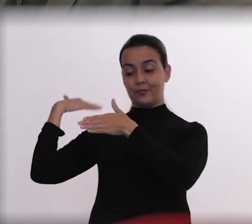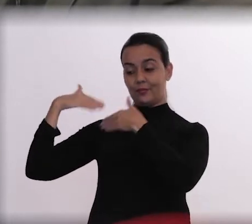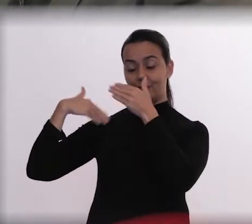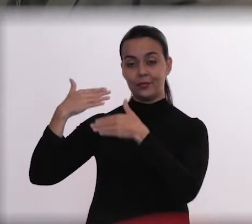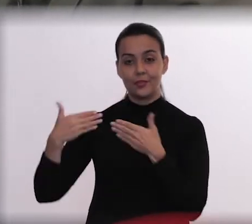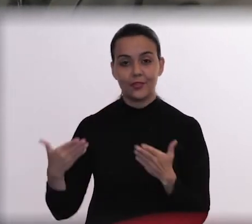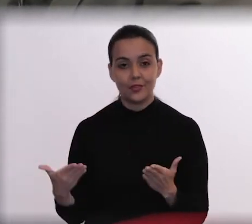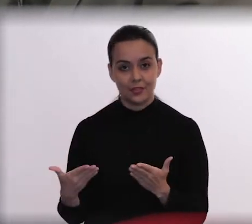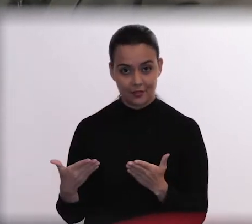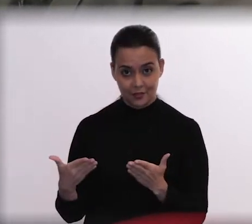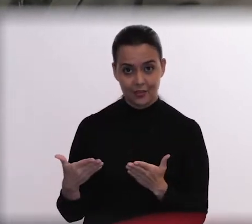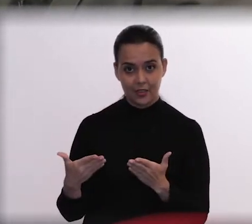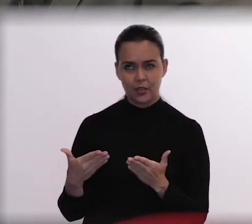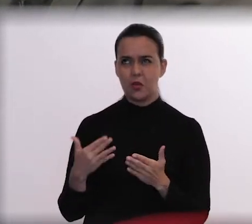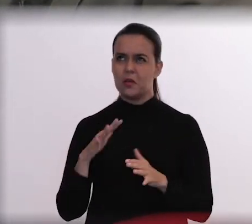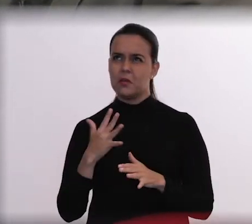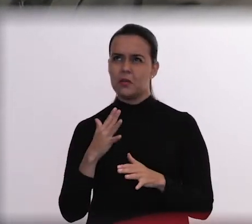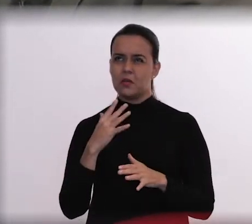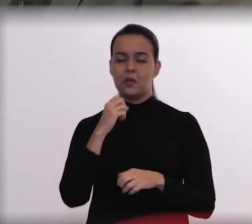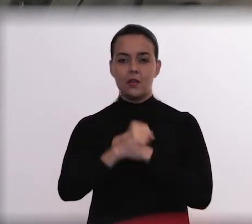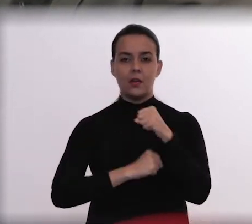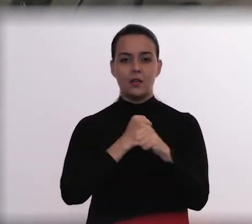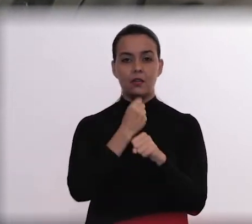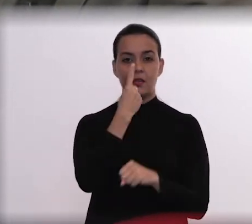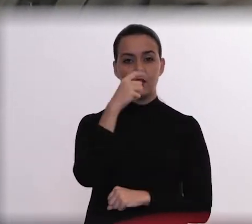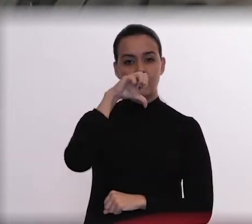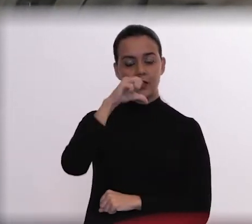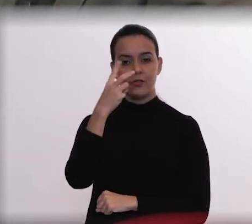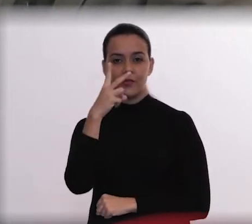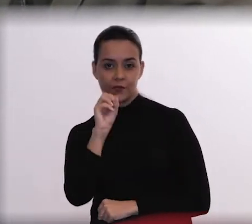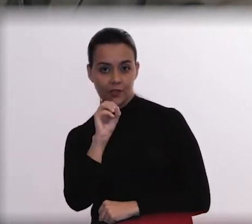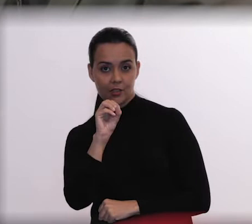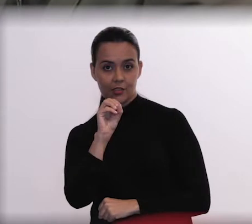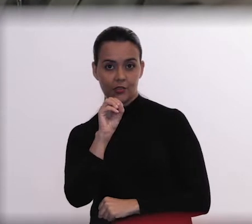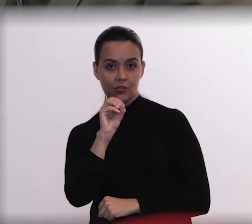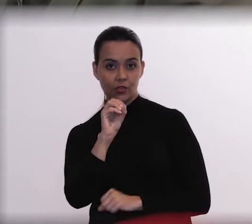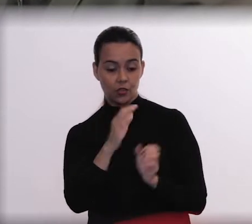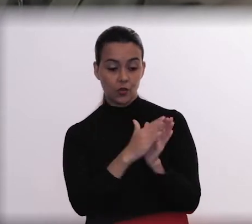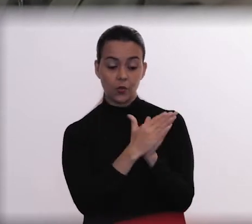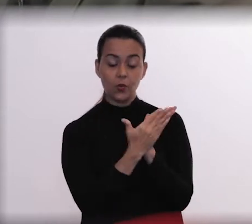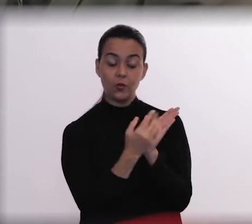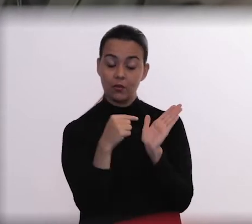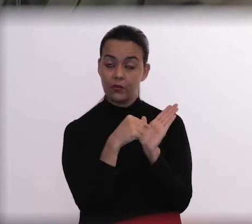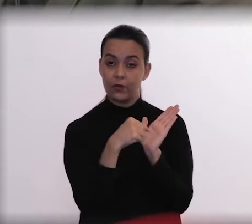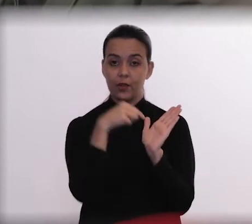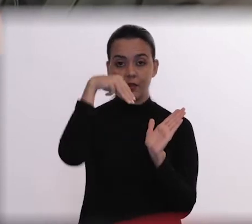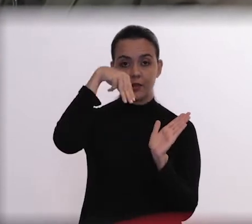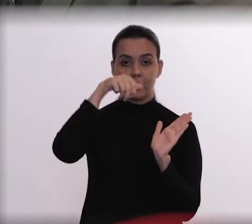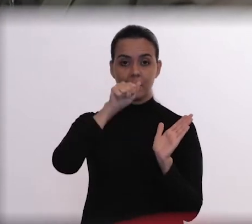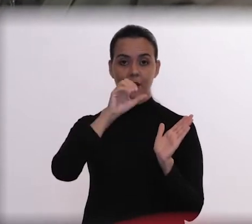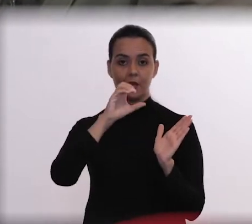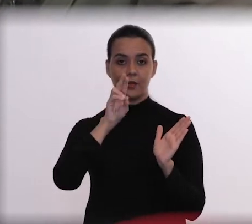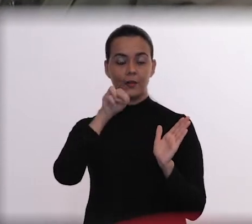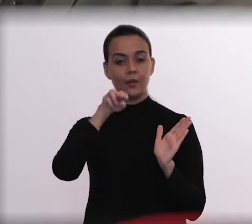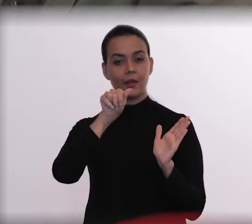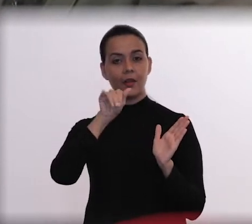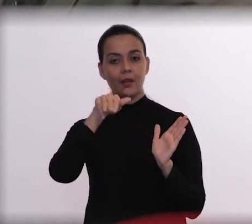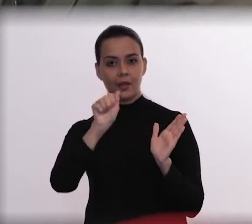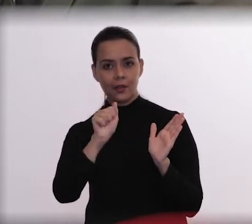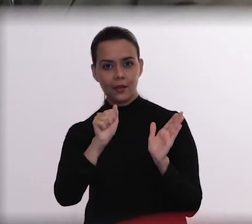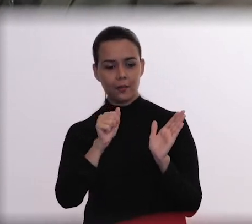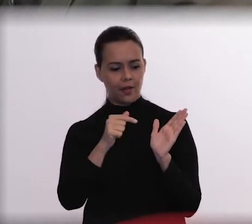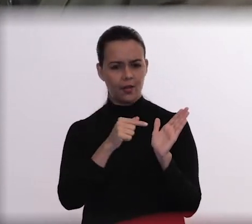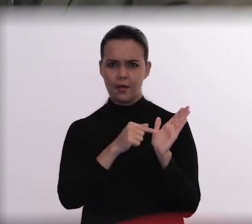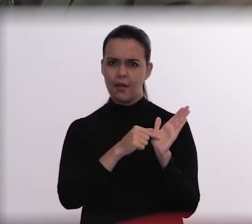fato foi possível nos anos 20, não é, numa obra como Macunaíma, a gente pode dizer que está aí talvez a grande